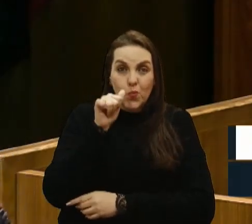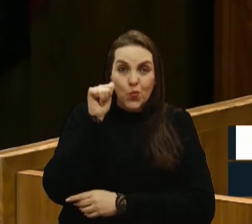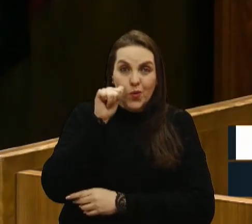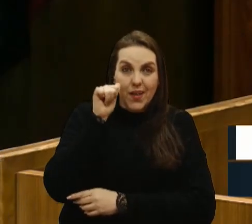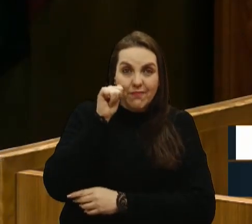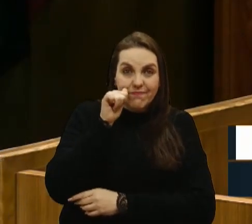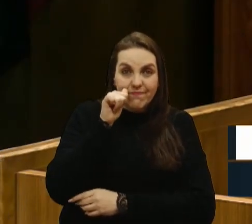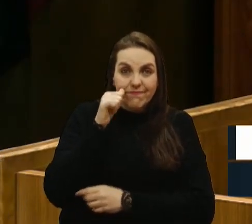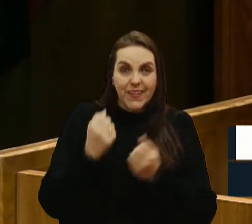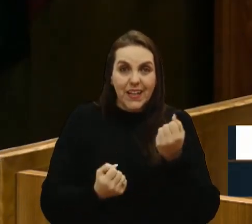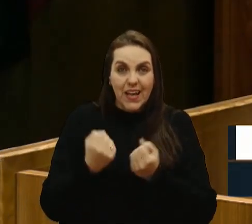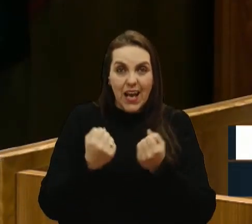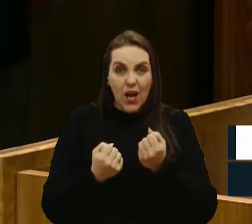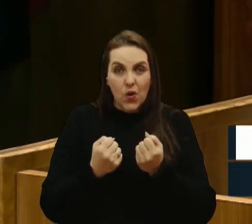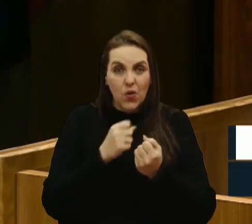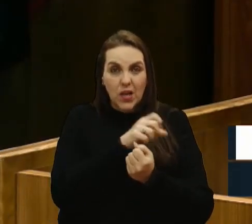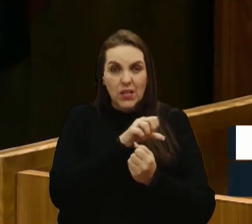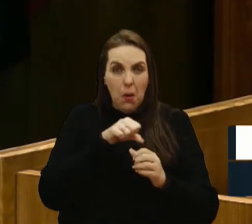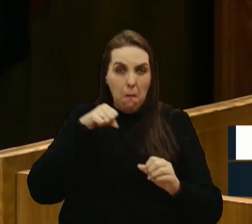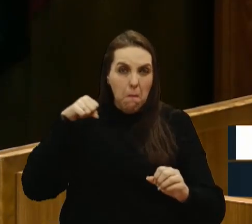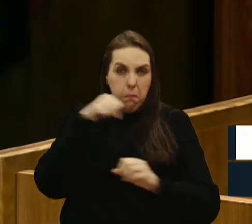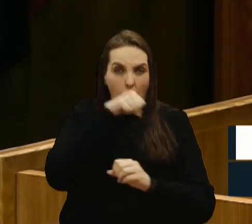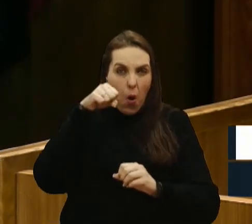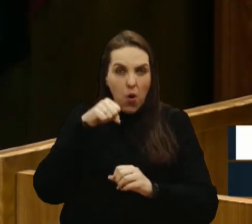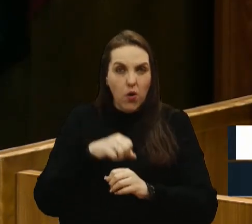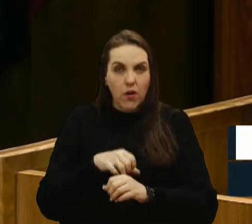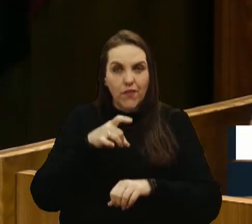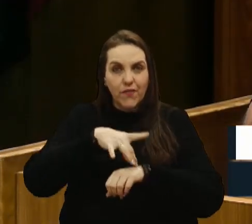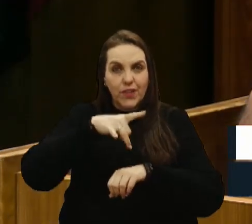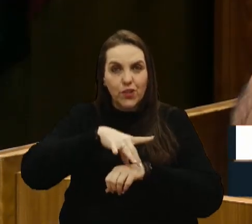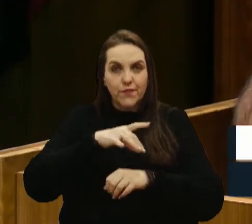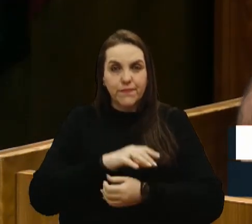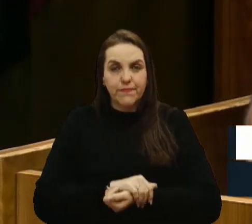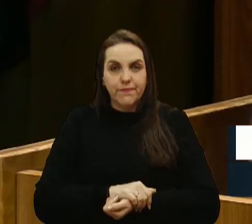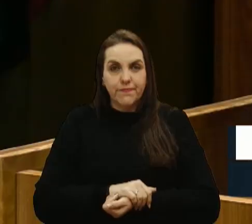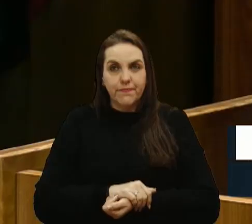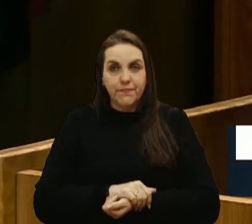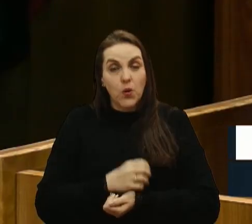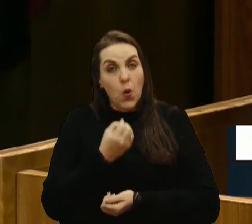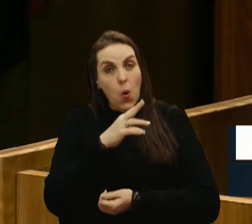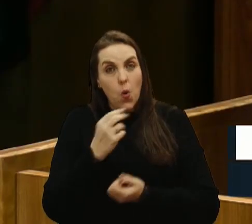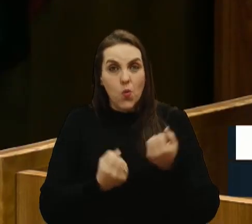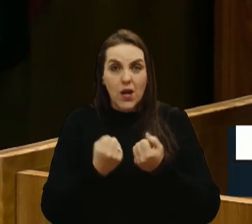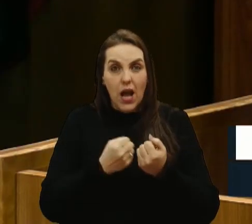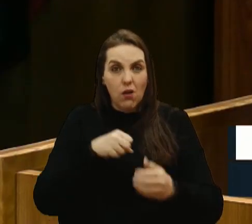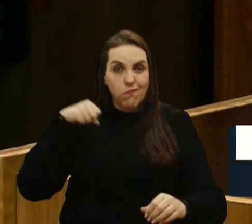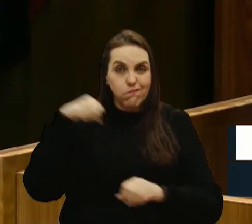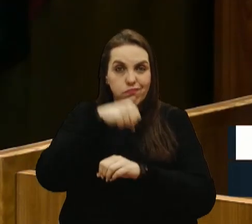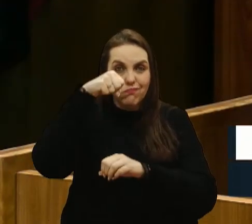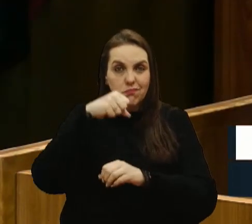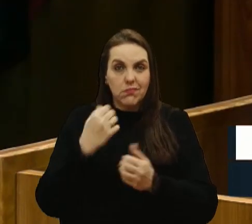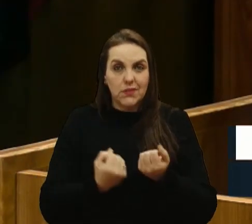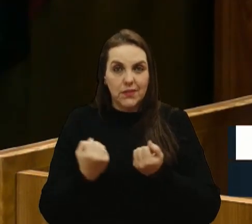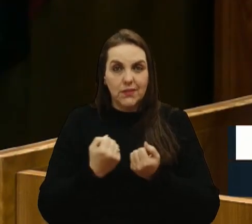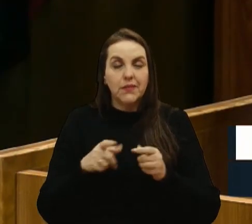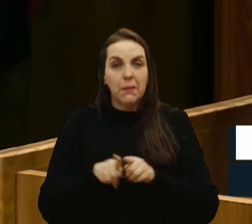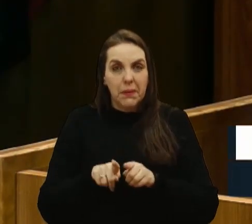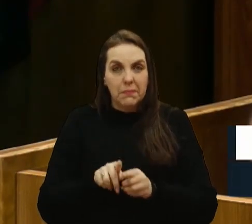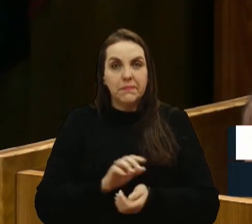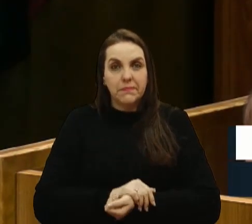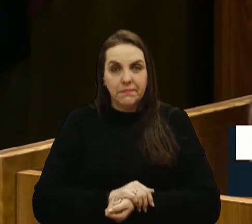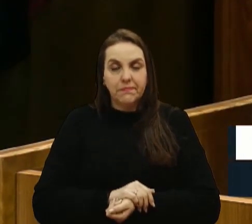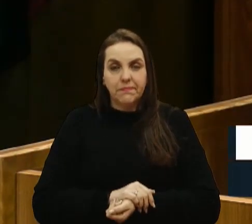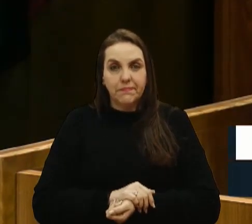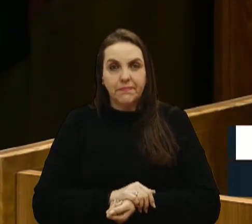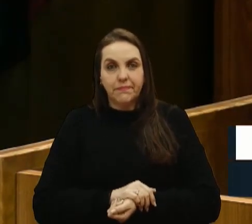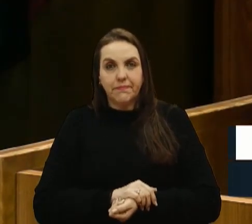mulher, ele dá um soco no seu vidro. Ou um soco no seu carro. É isso que ele faz.